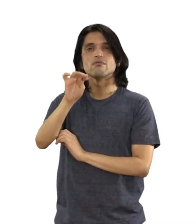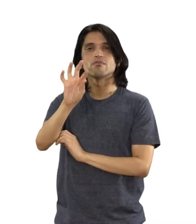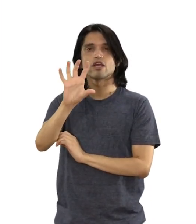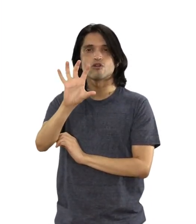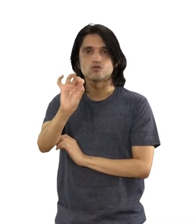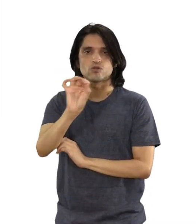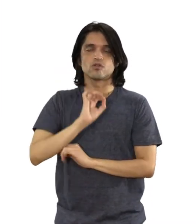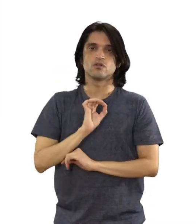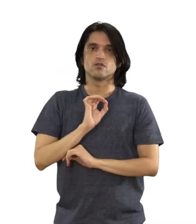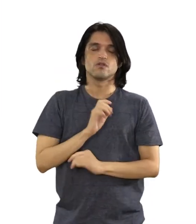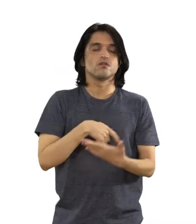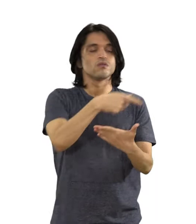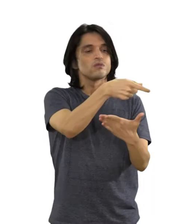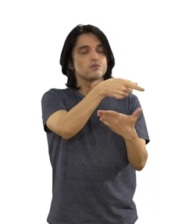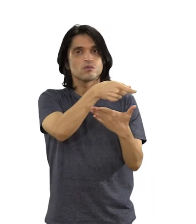redação técnica,